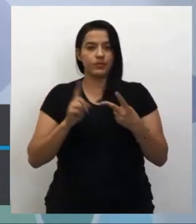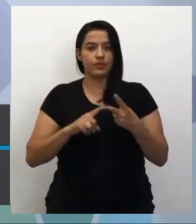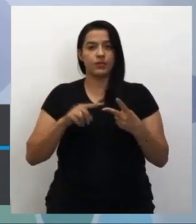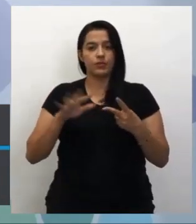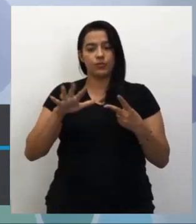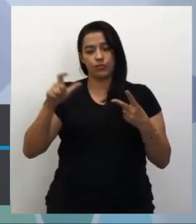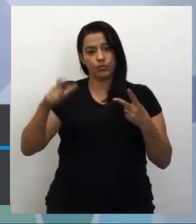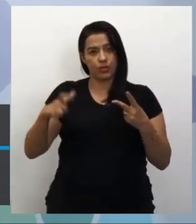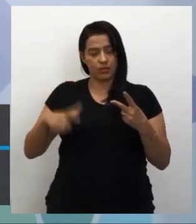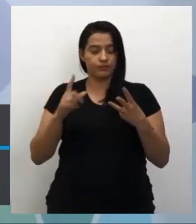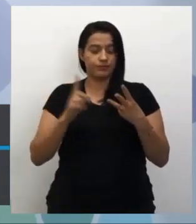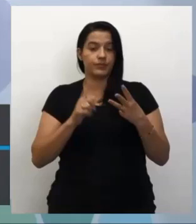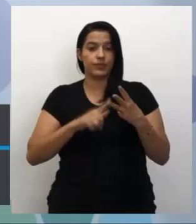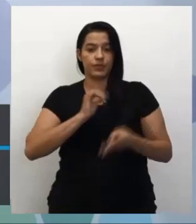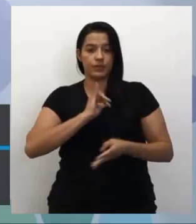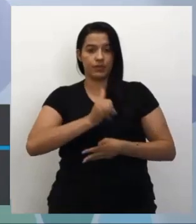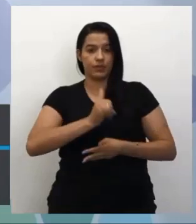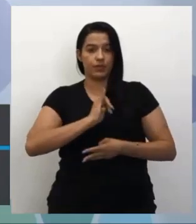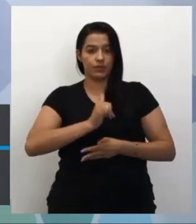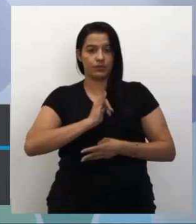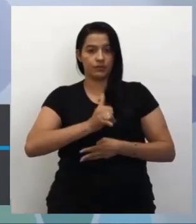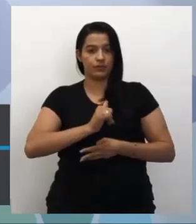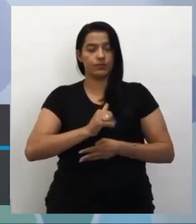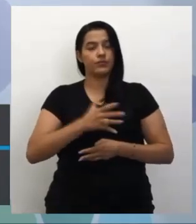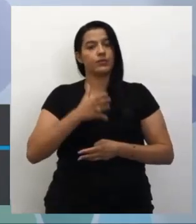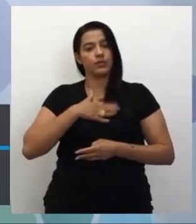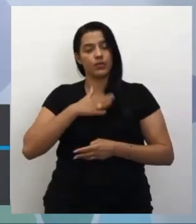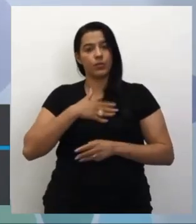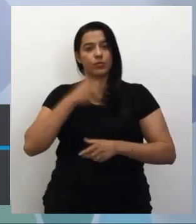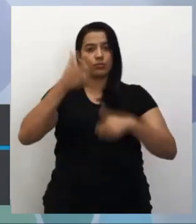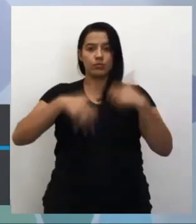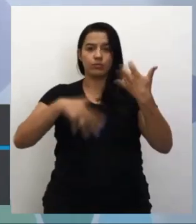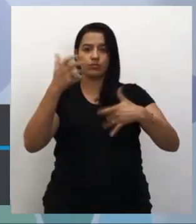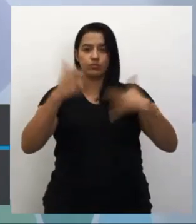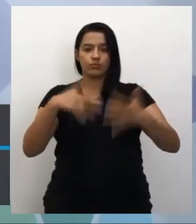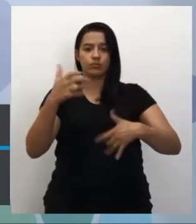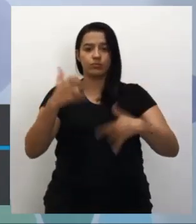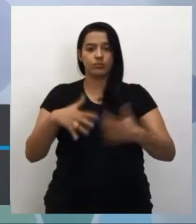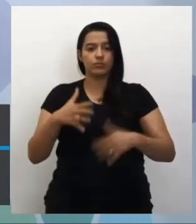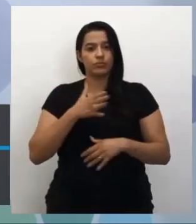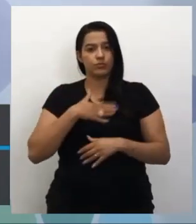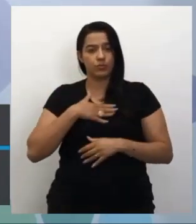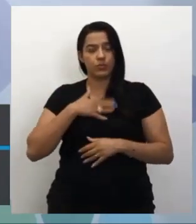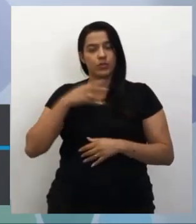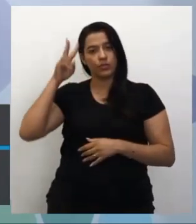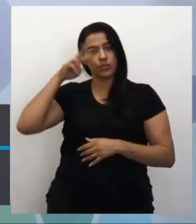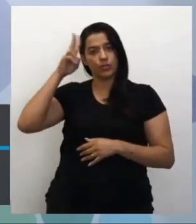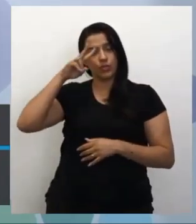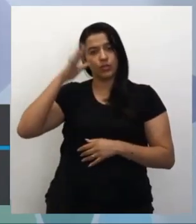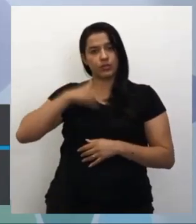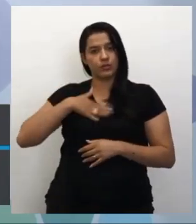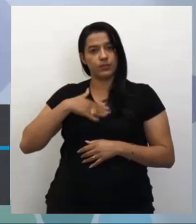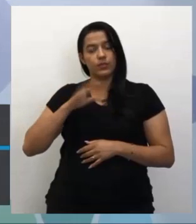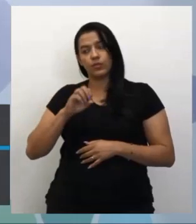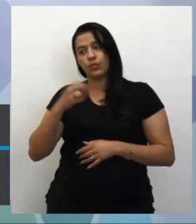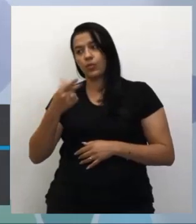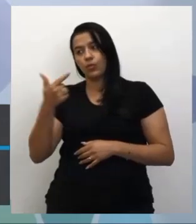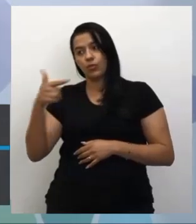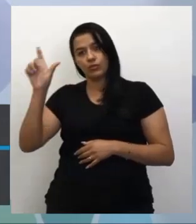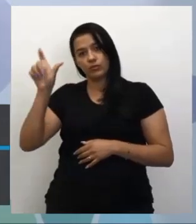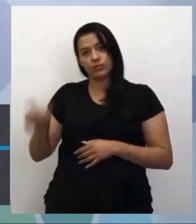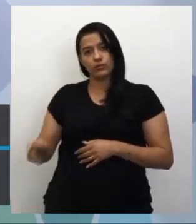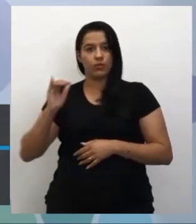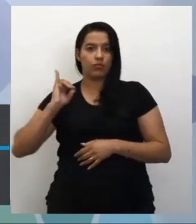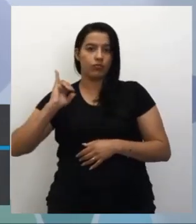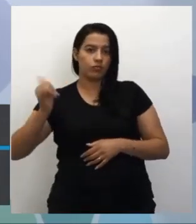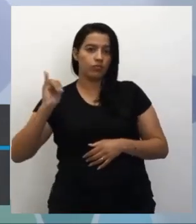conta essa história, o Mauro pode estar contando a história dele, ou ele pode ter alguém contando a história. Se eu estou contando a